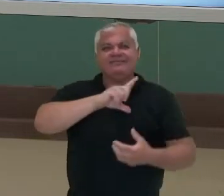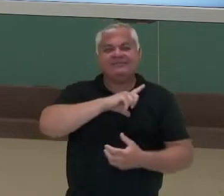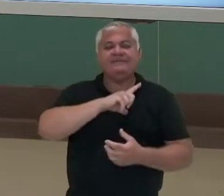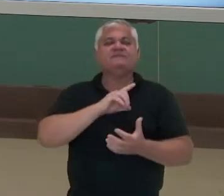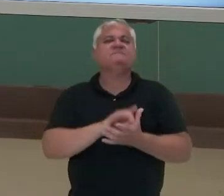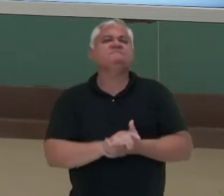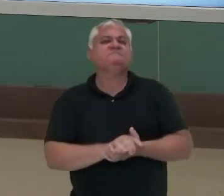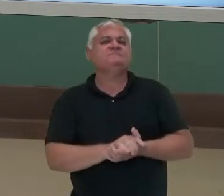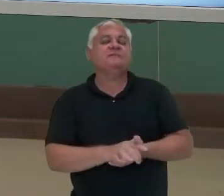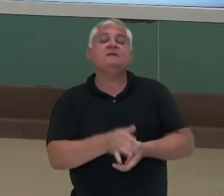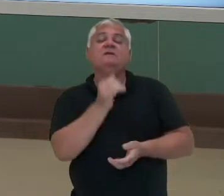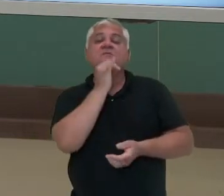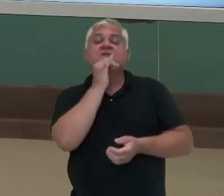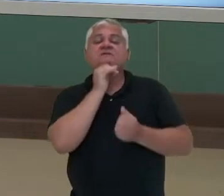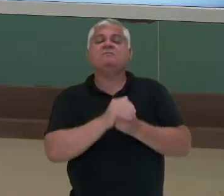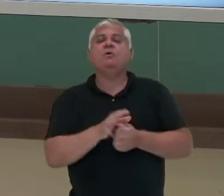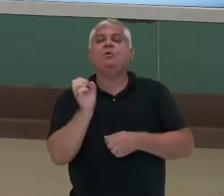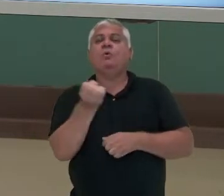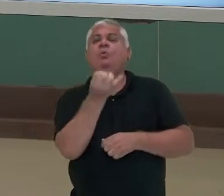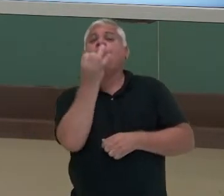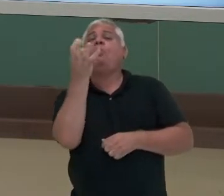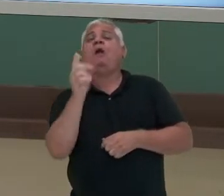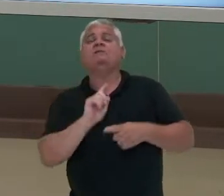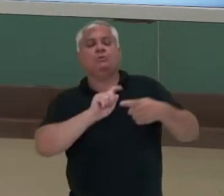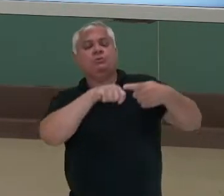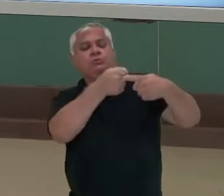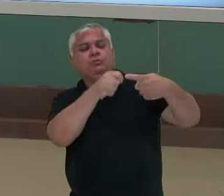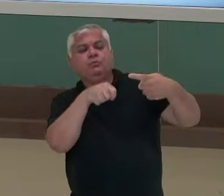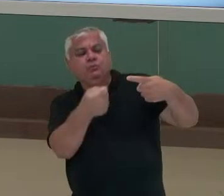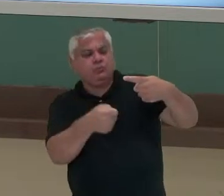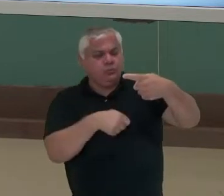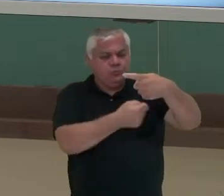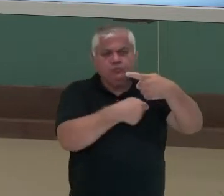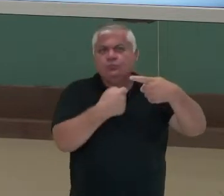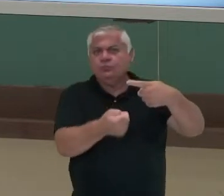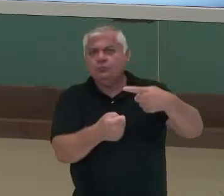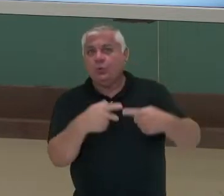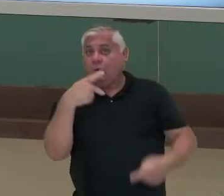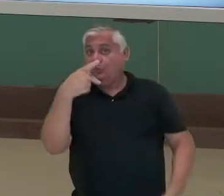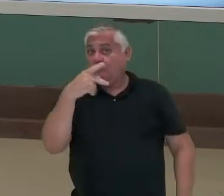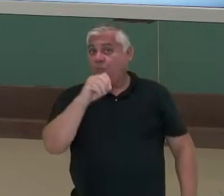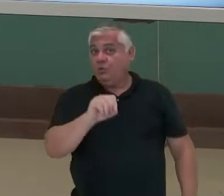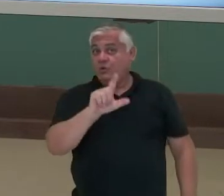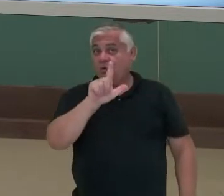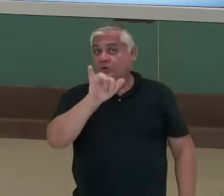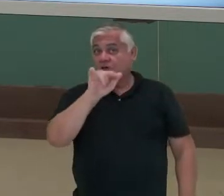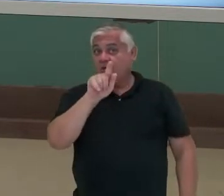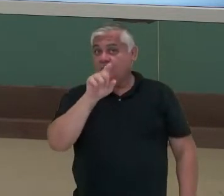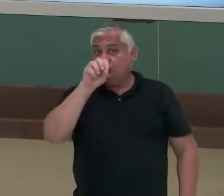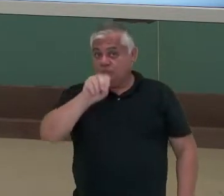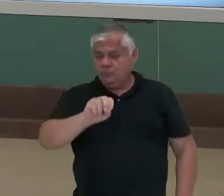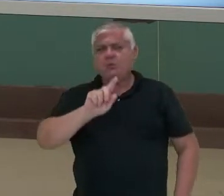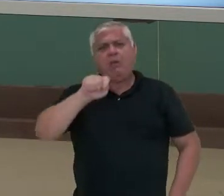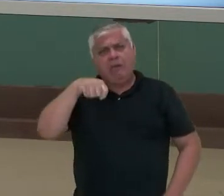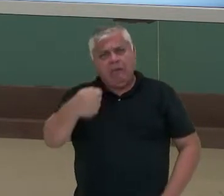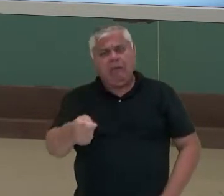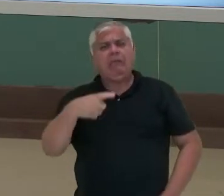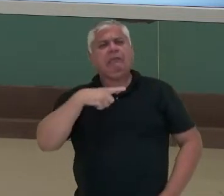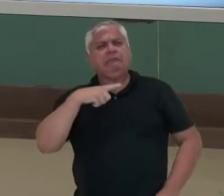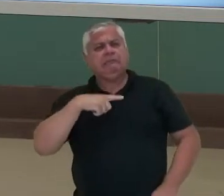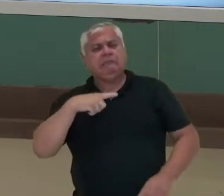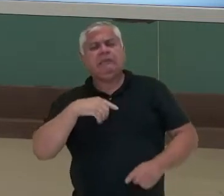Você sabia que as faces podem ser classificadas como polígonos? Polígonos são aqueles que têm